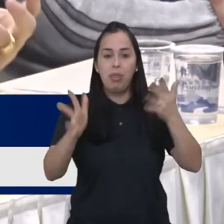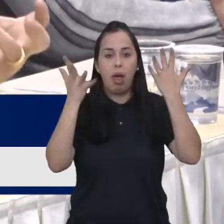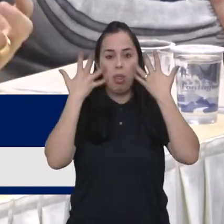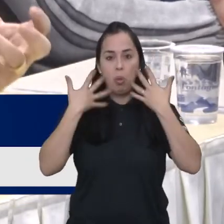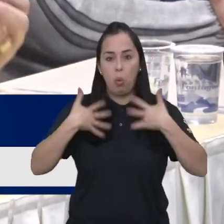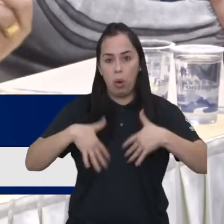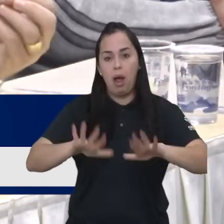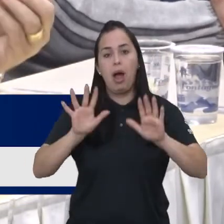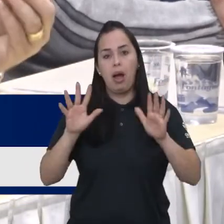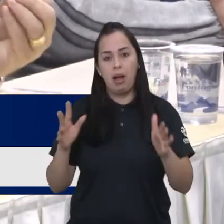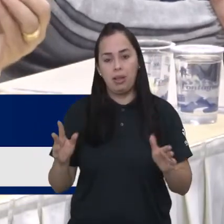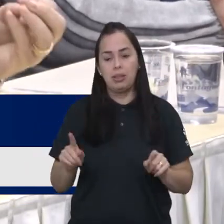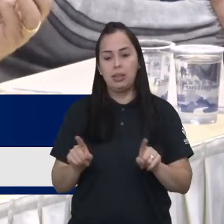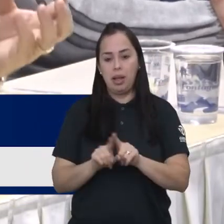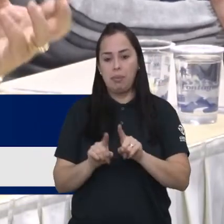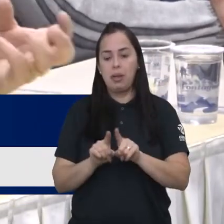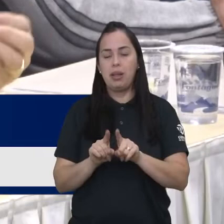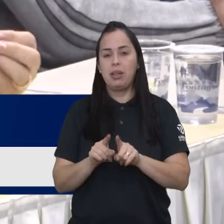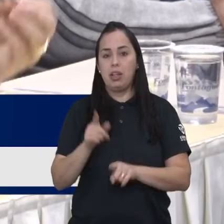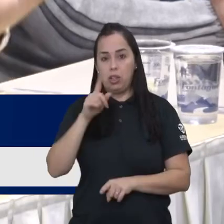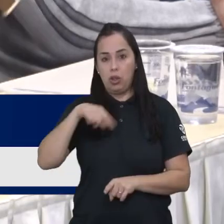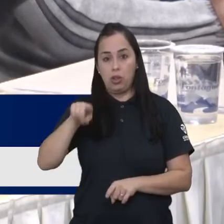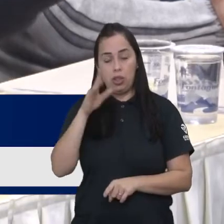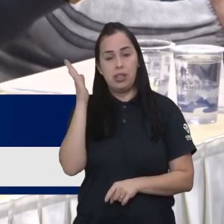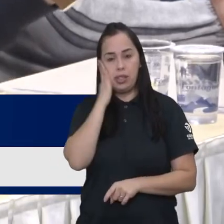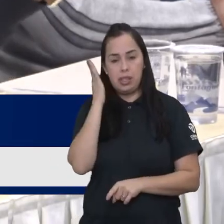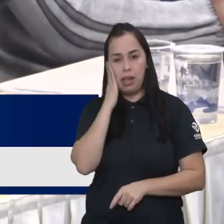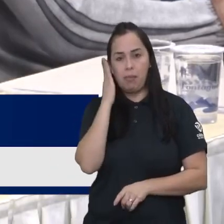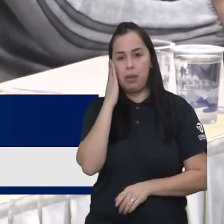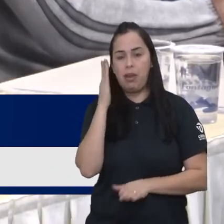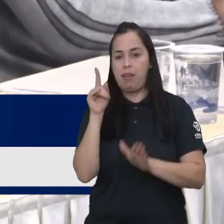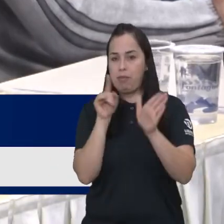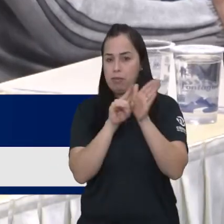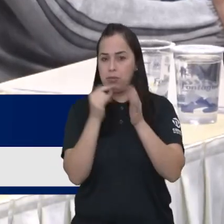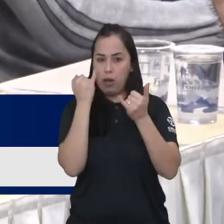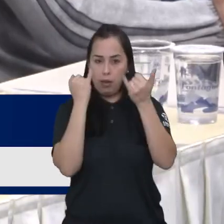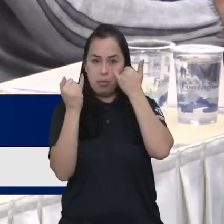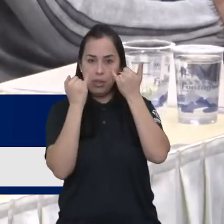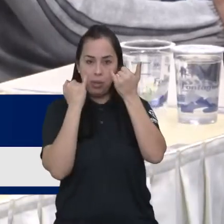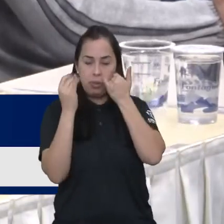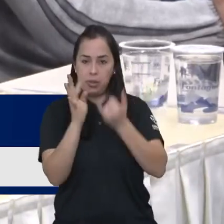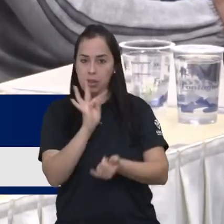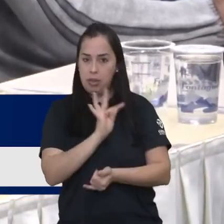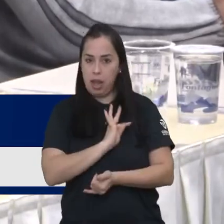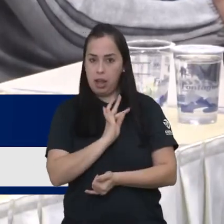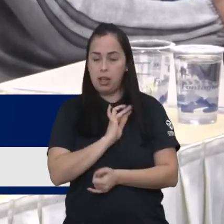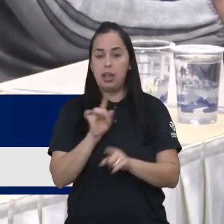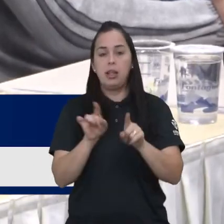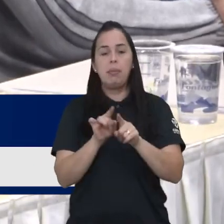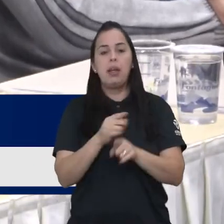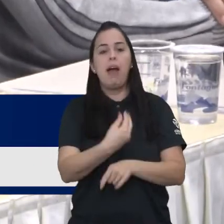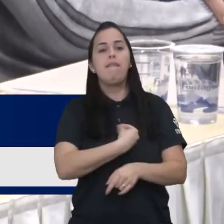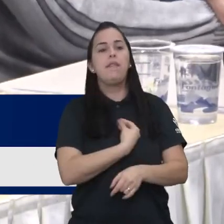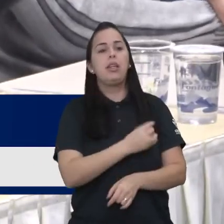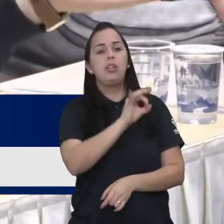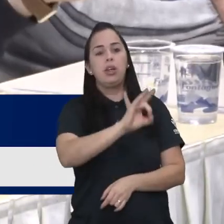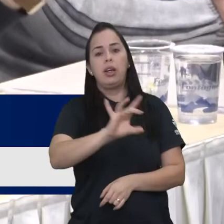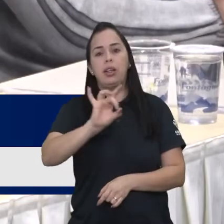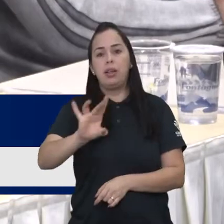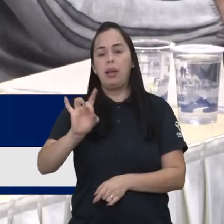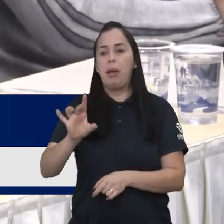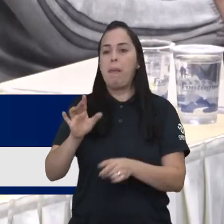dados, tanto os técnicos, quanto da realidade do que vocês vivem. Então,